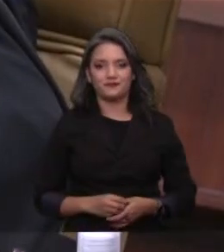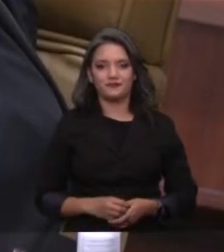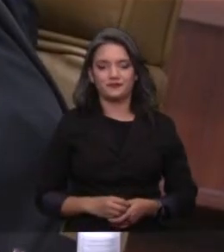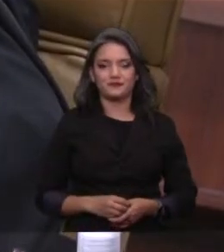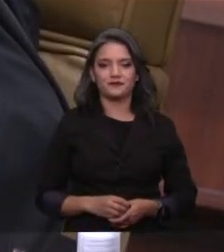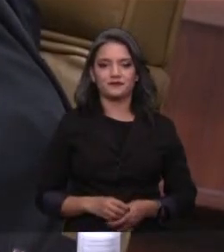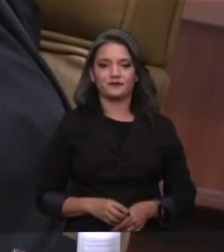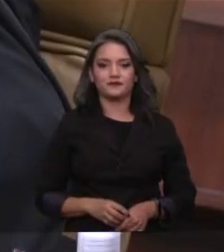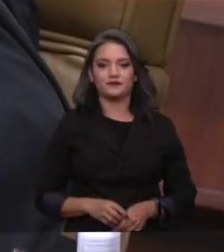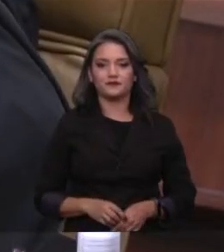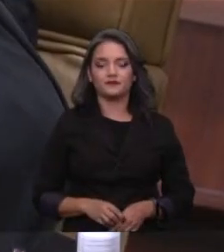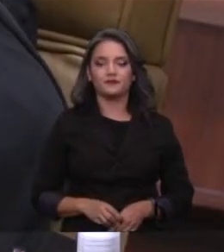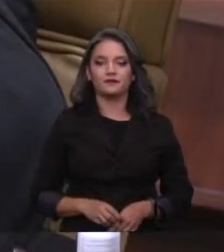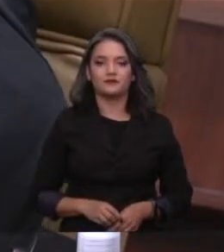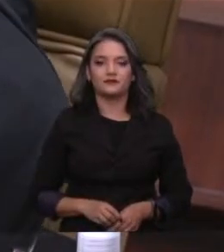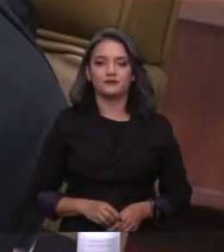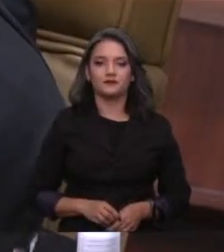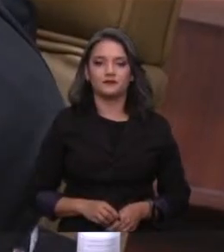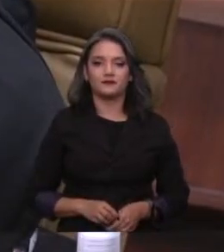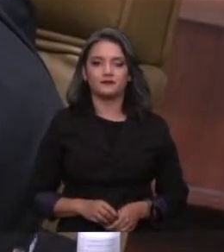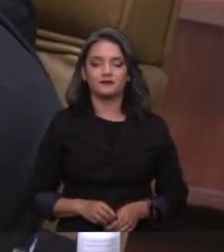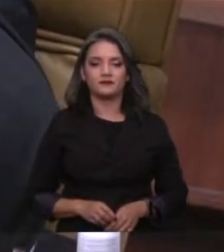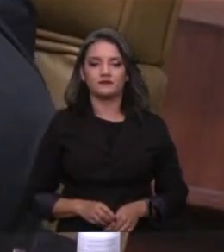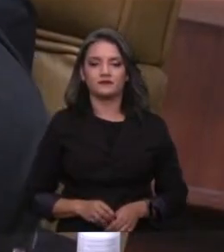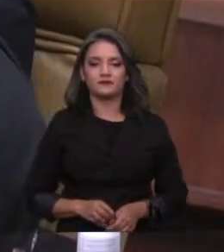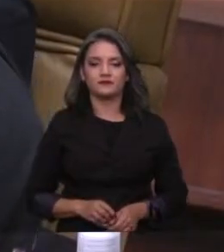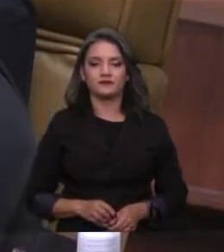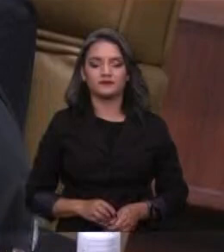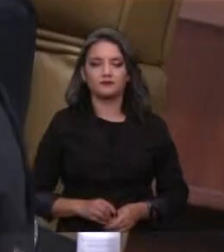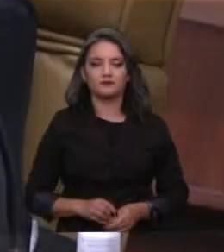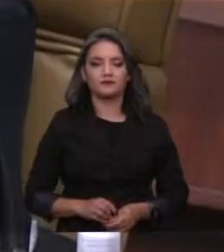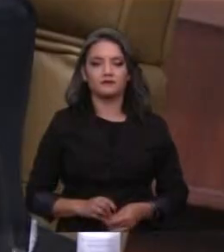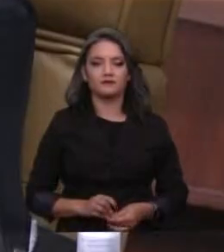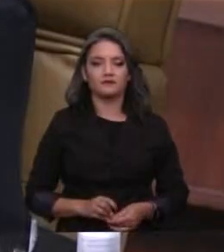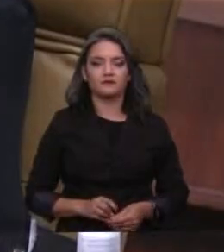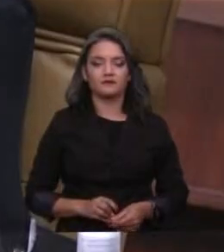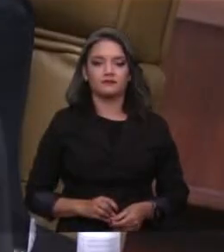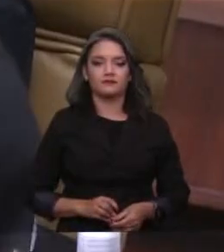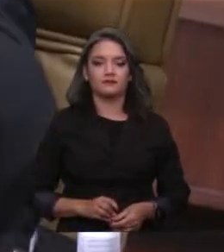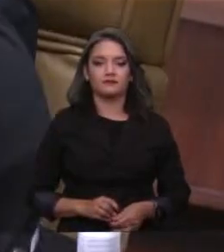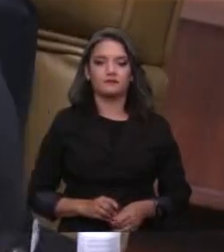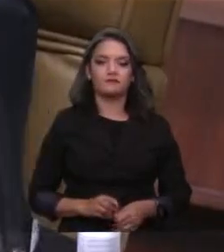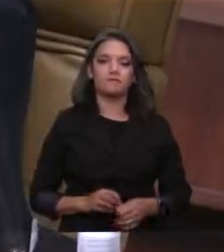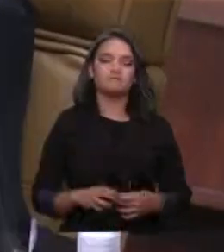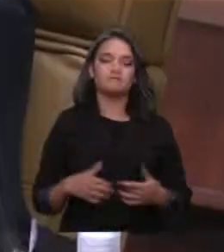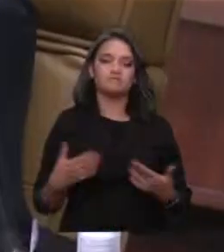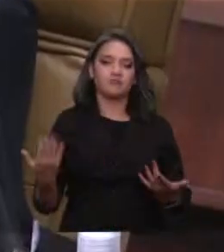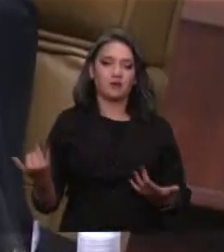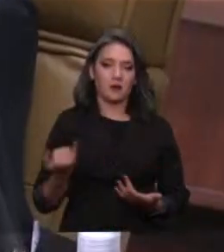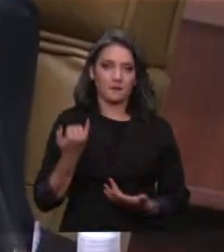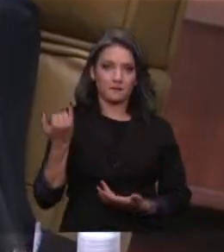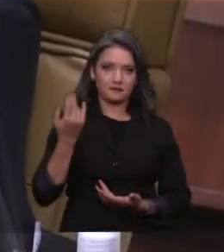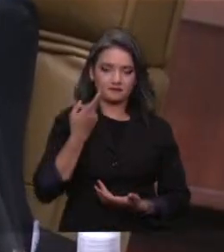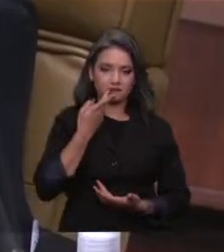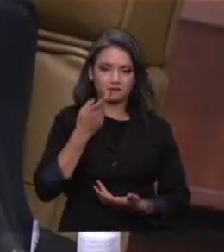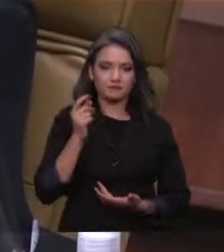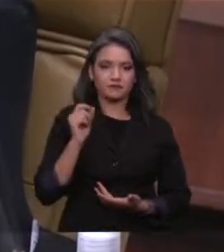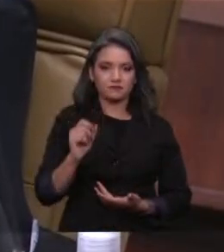De início, eu considero importante apontar que, ao contrário do que foi narrado